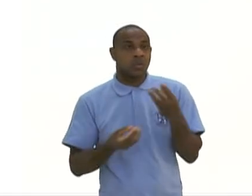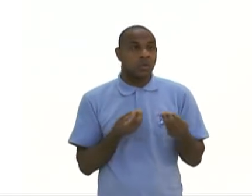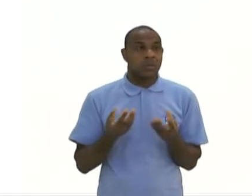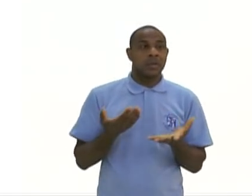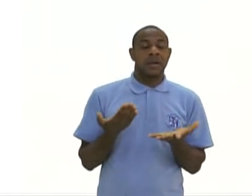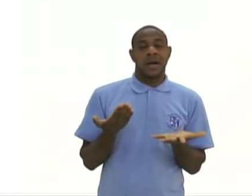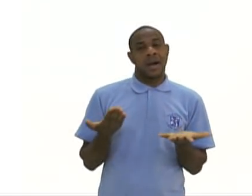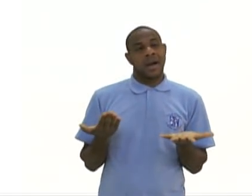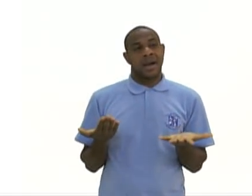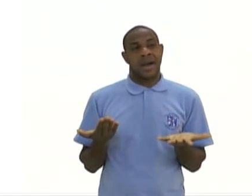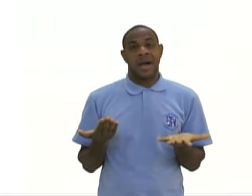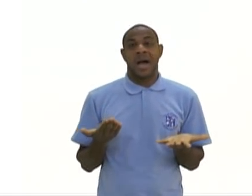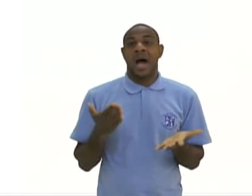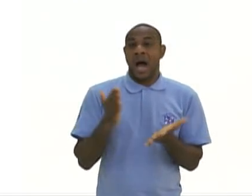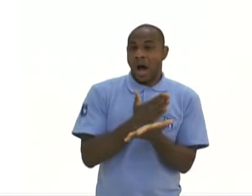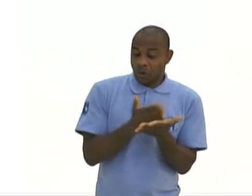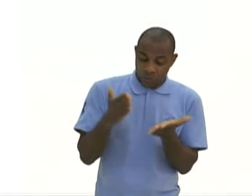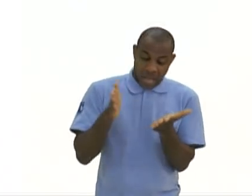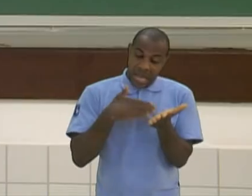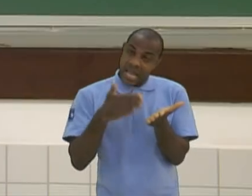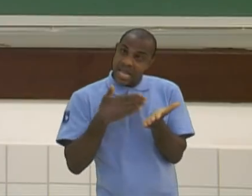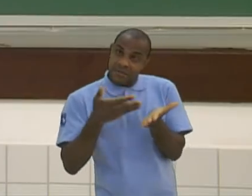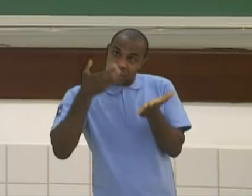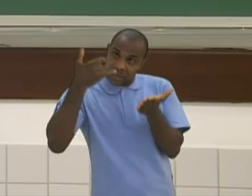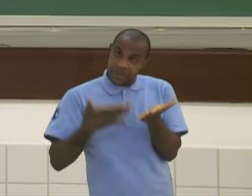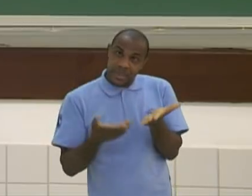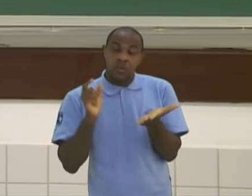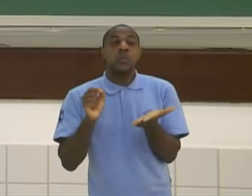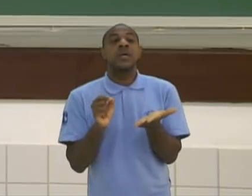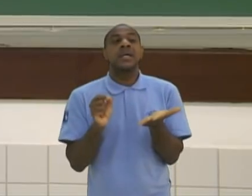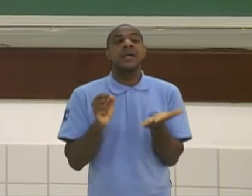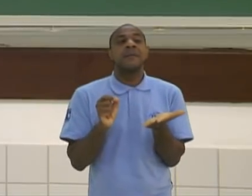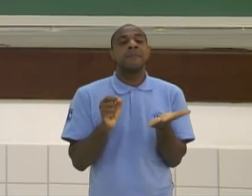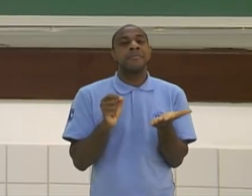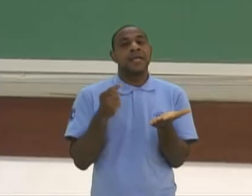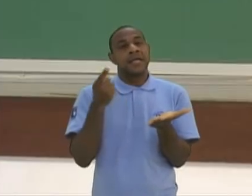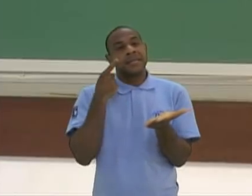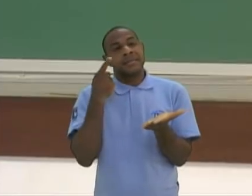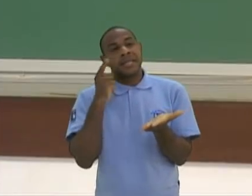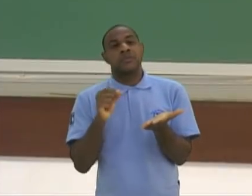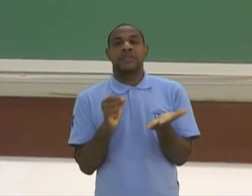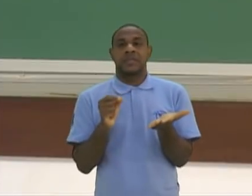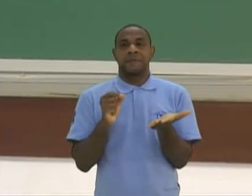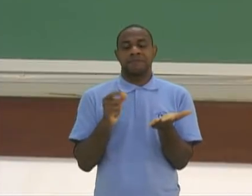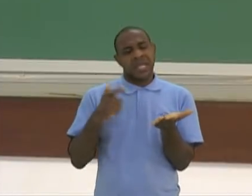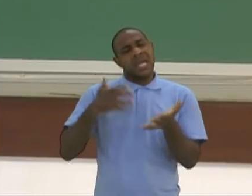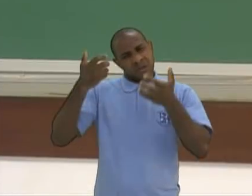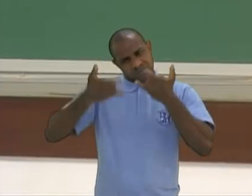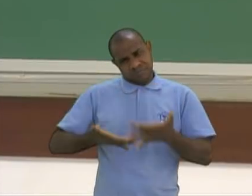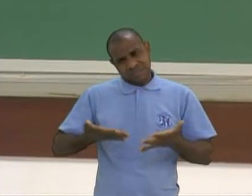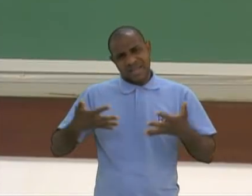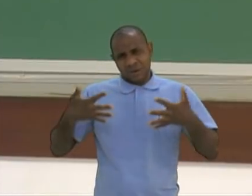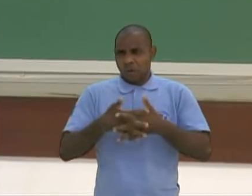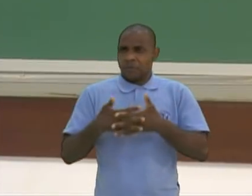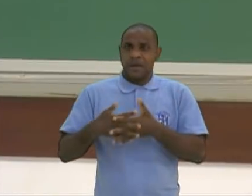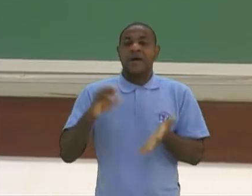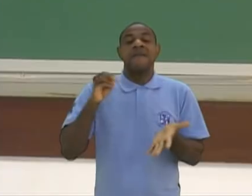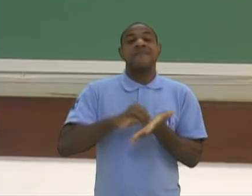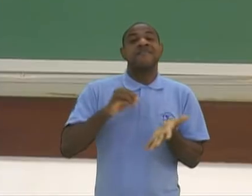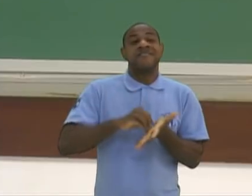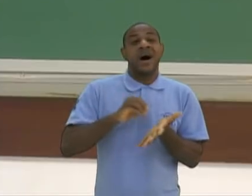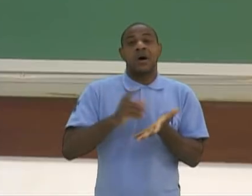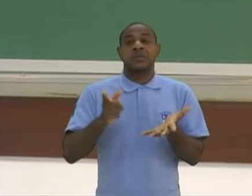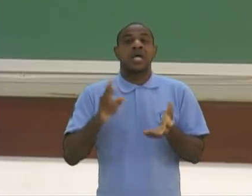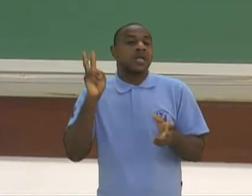proporções, alguns livros de história tentam tatear esse tema, porque é complicado, faltam-se muito fontes